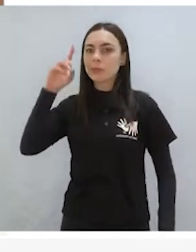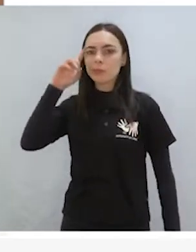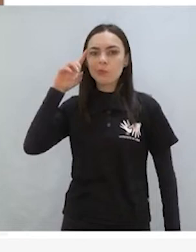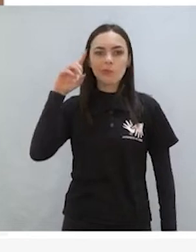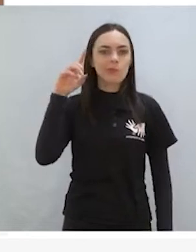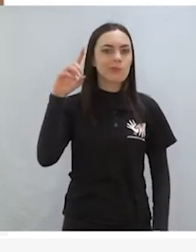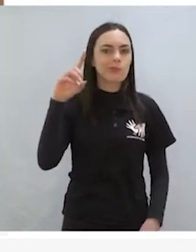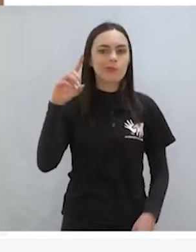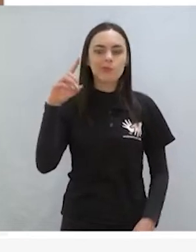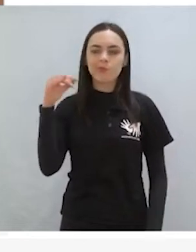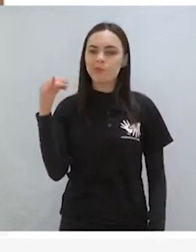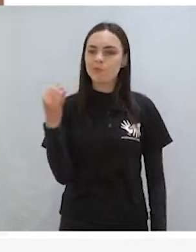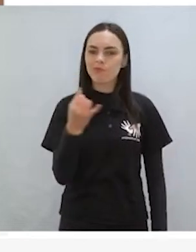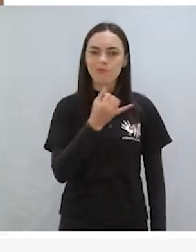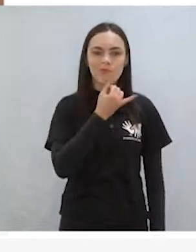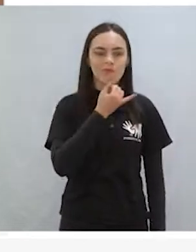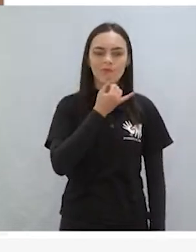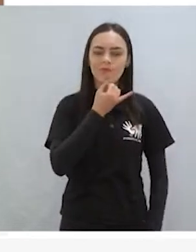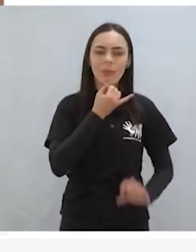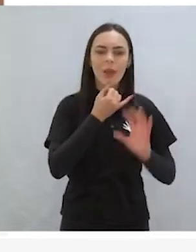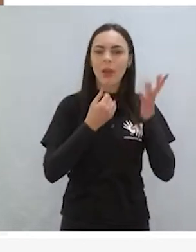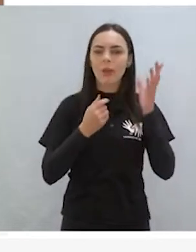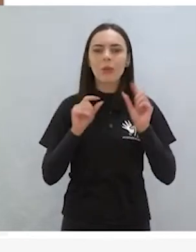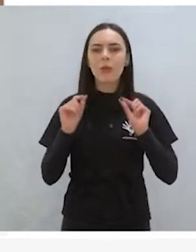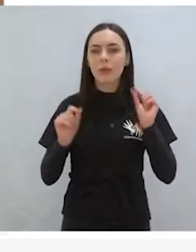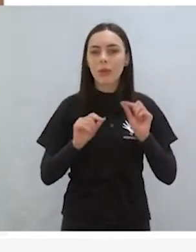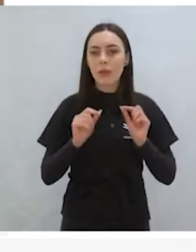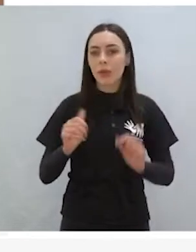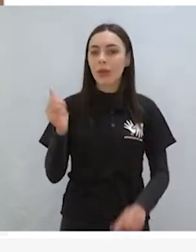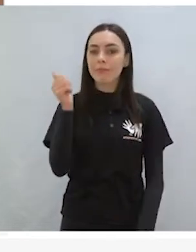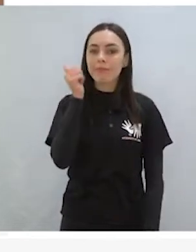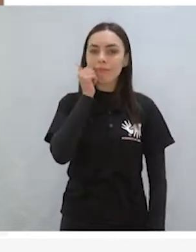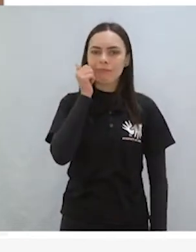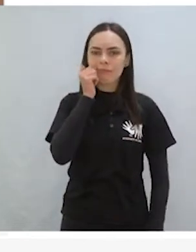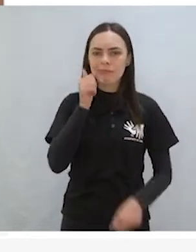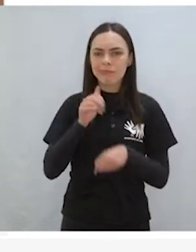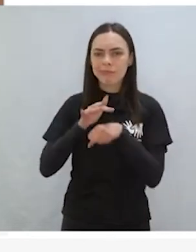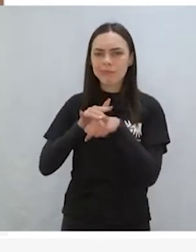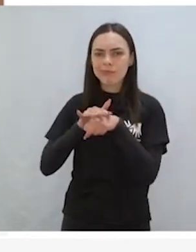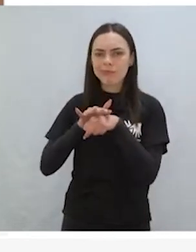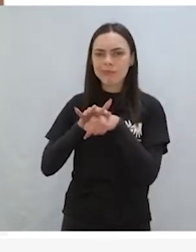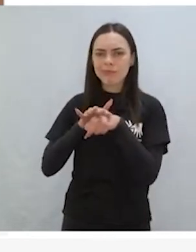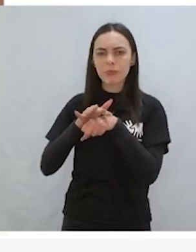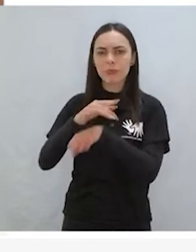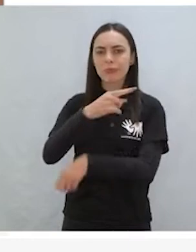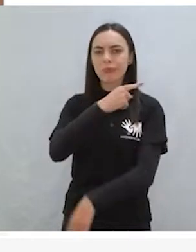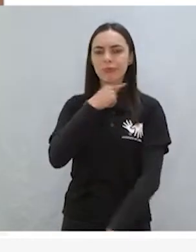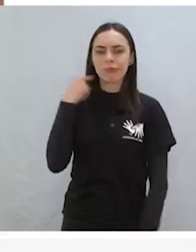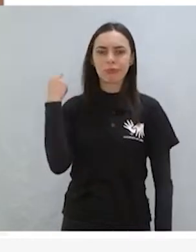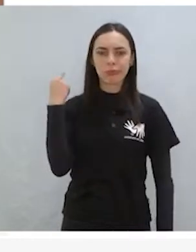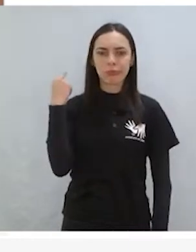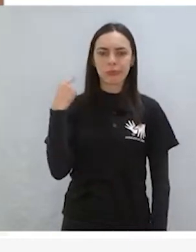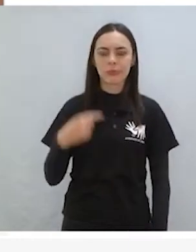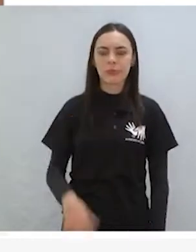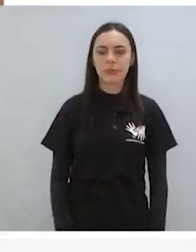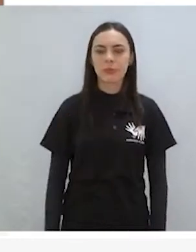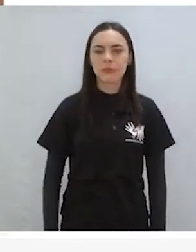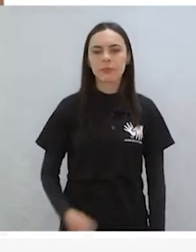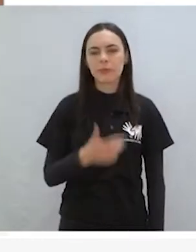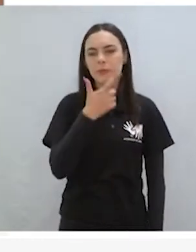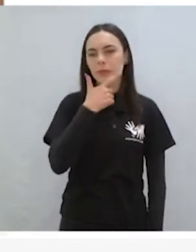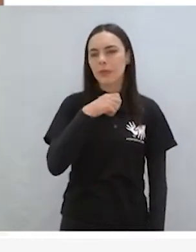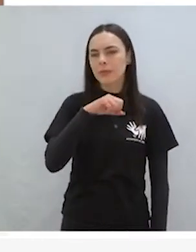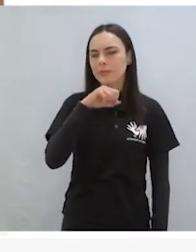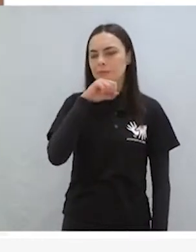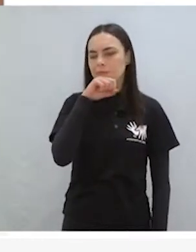um dia, um triste dia, a mãe de Cinderela ficou doente e morreu.